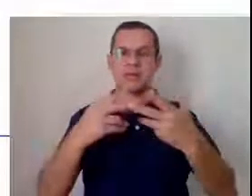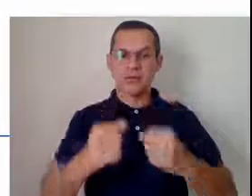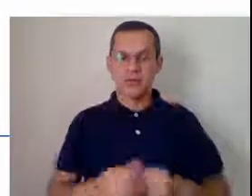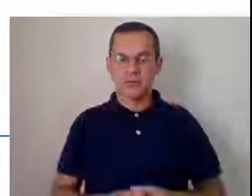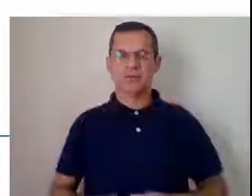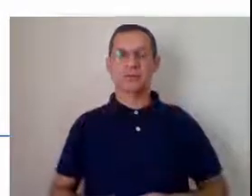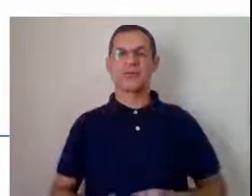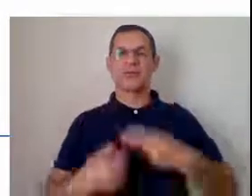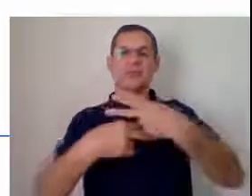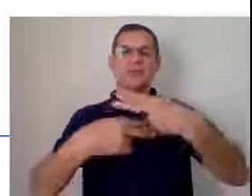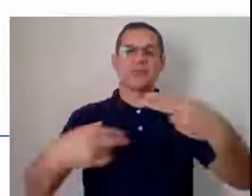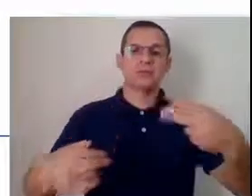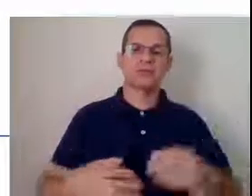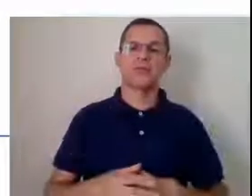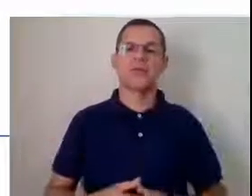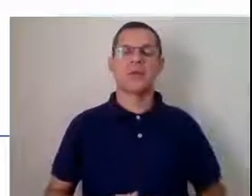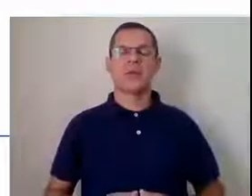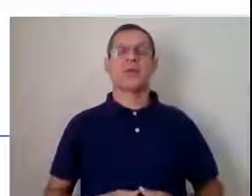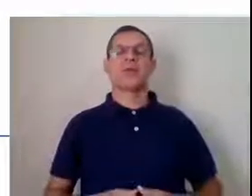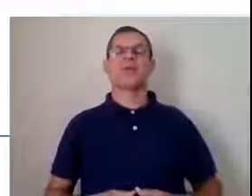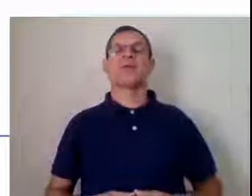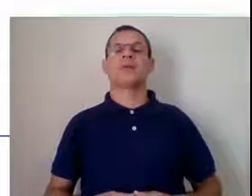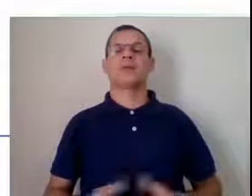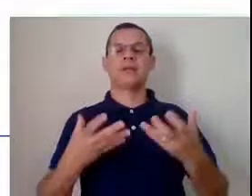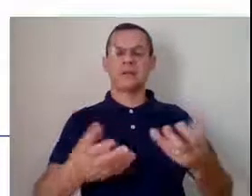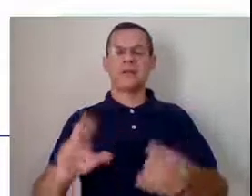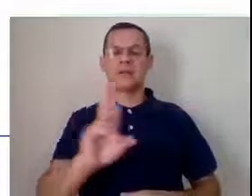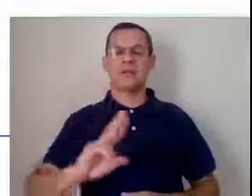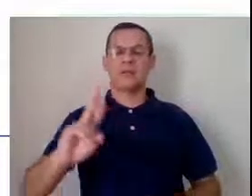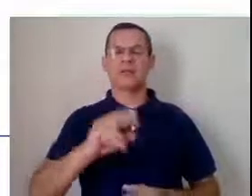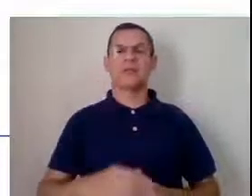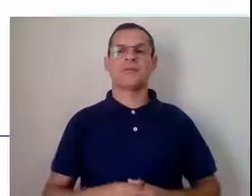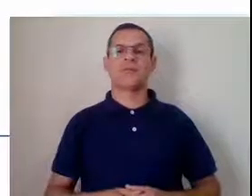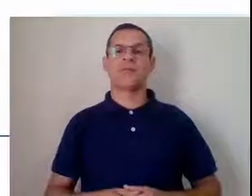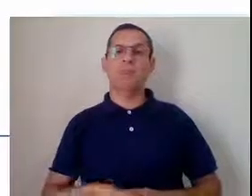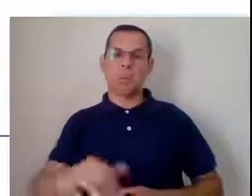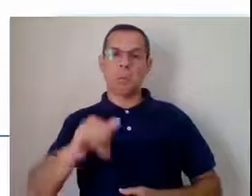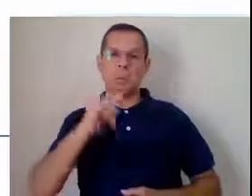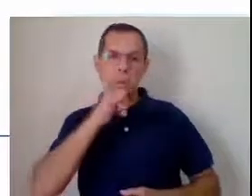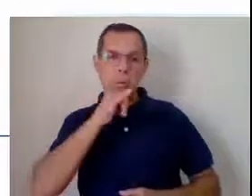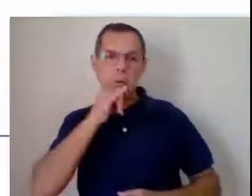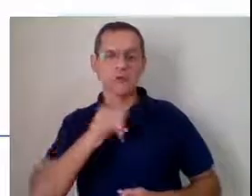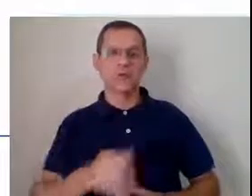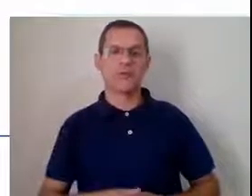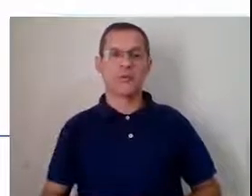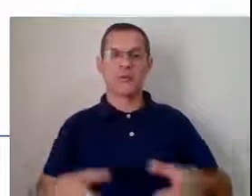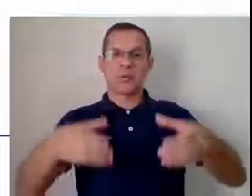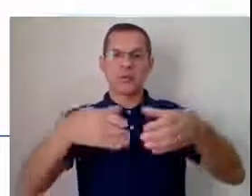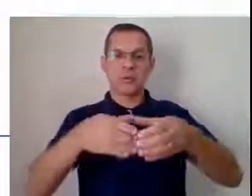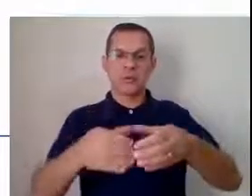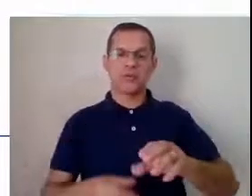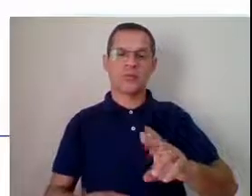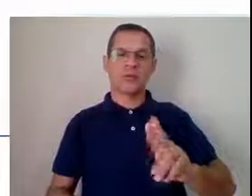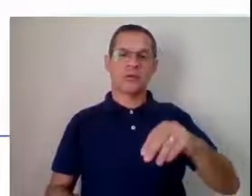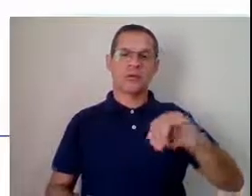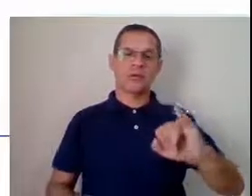os elementos que pretendemos utilizar. Por exemplo, o conjunto